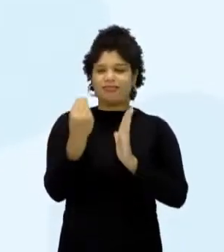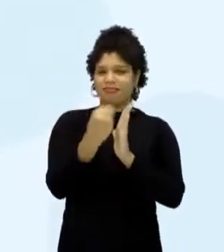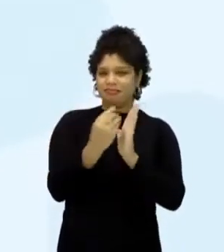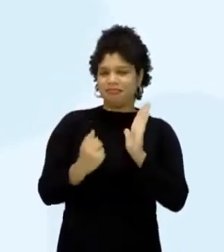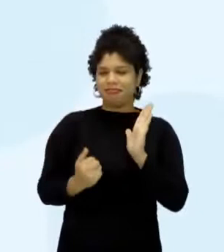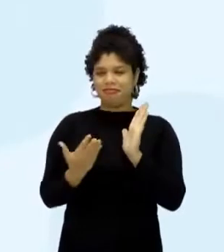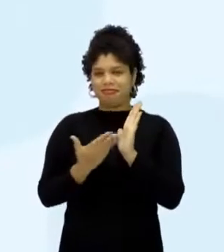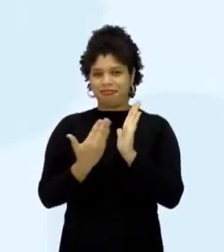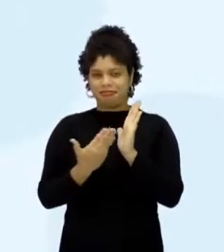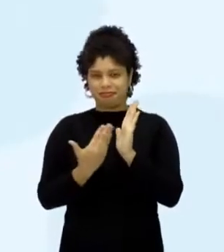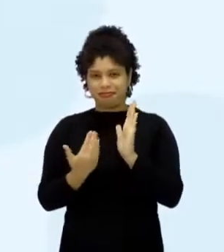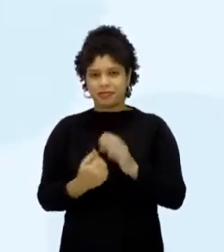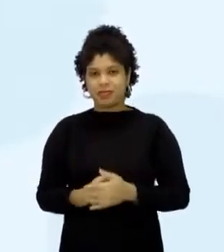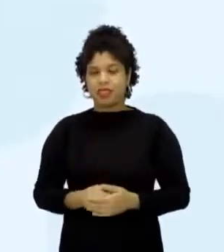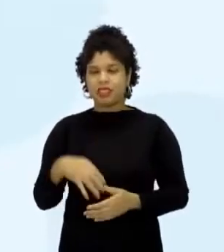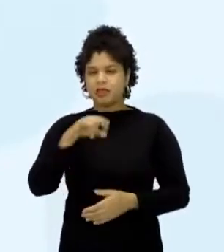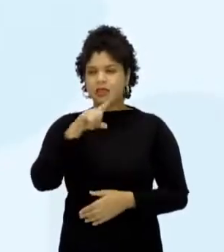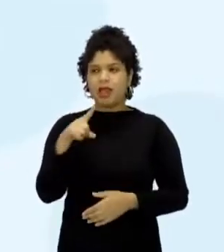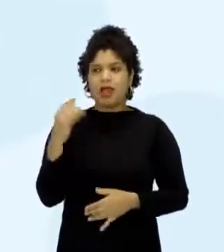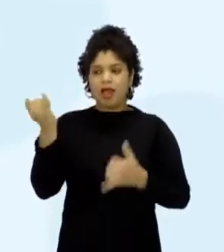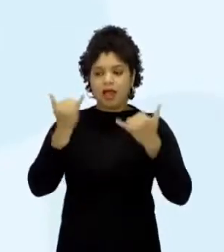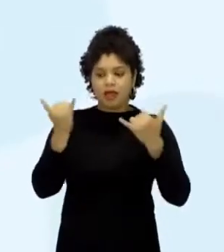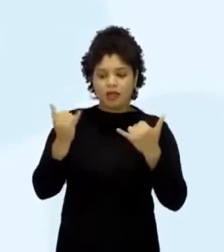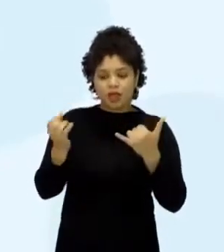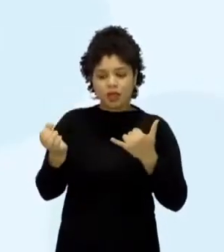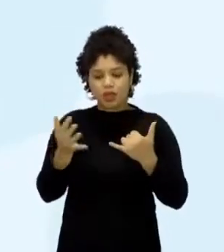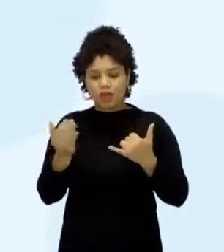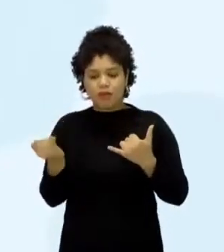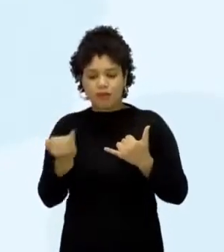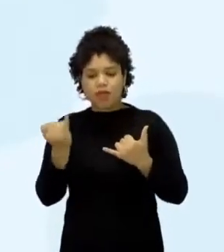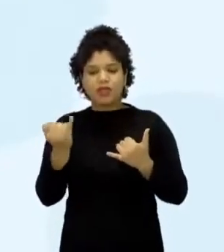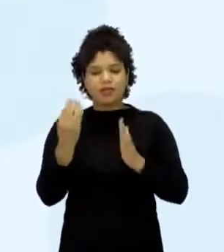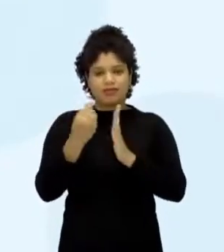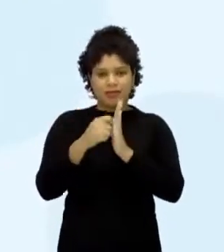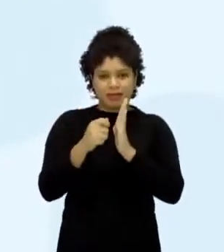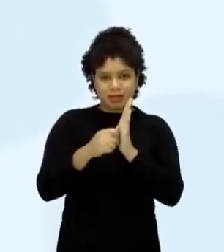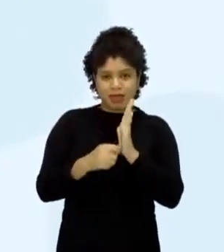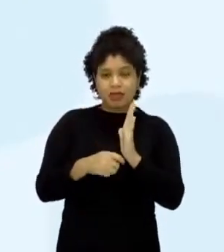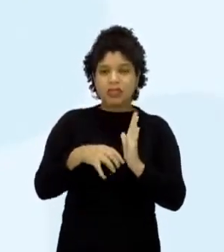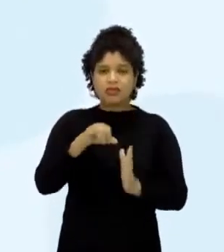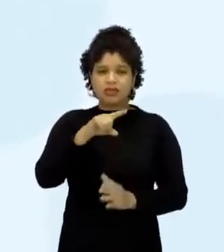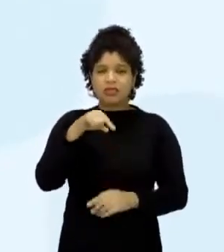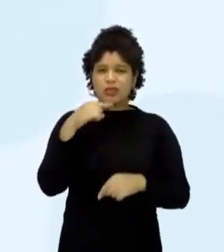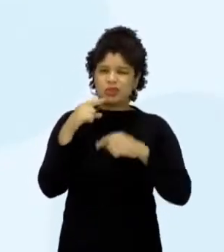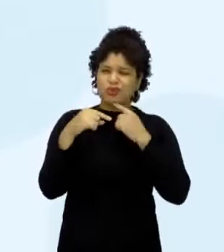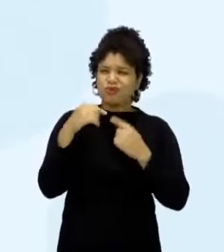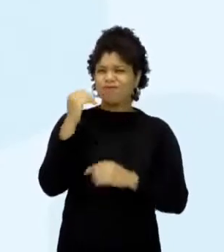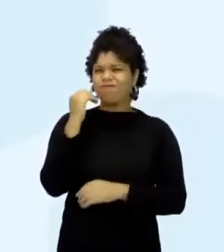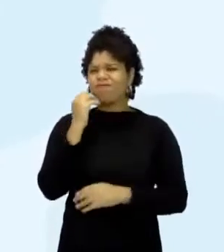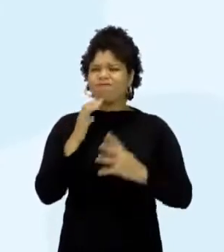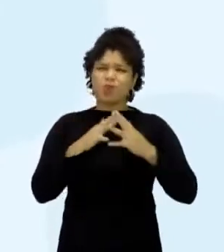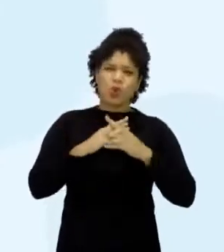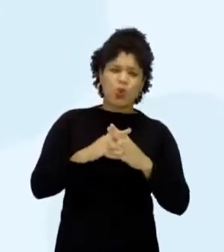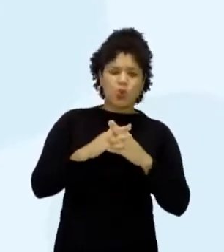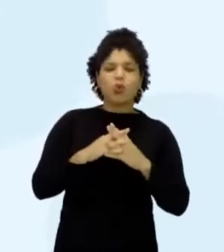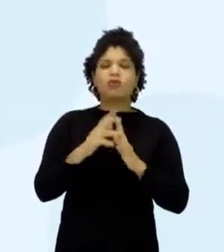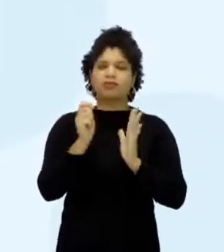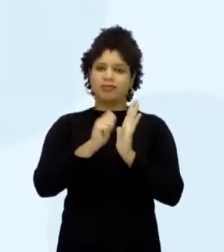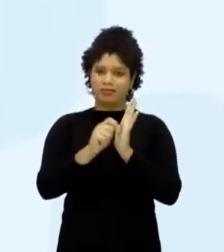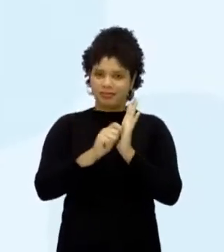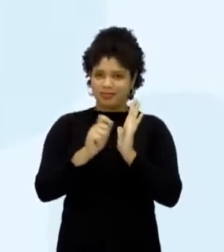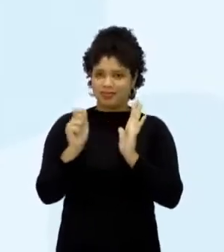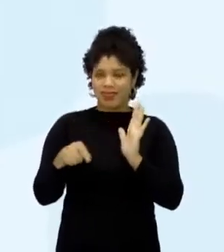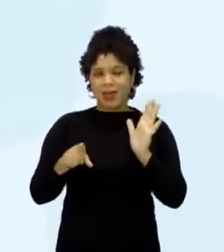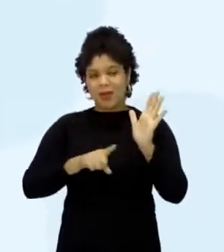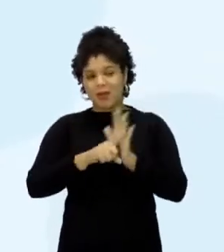vocês acharem de mais importante e anotem também as dúvidas para que vocês consigam solucioná-las com um professor que está